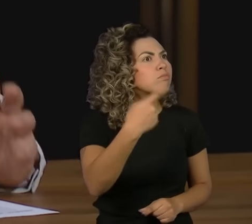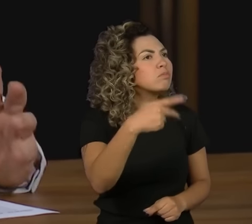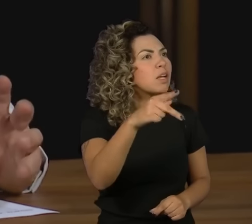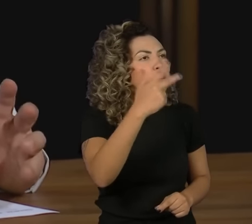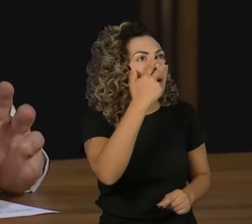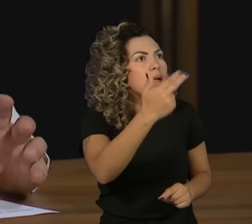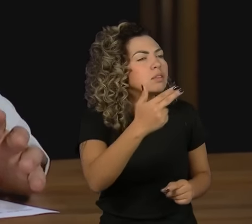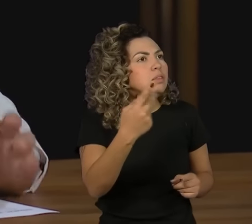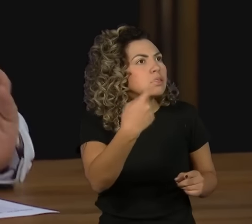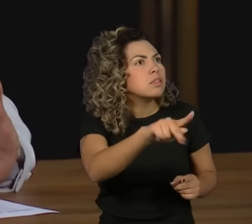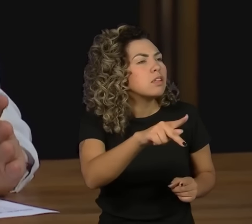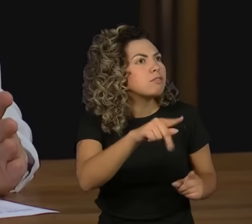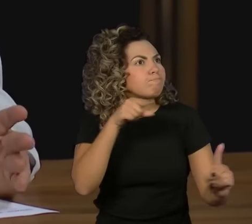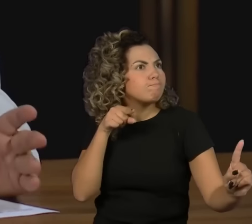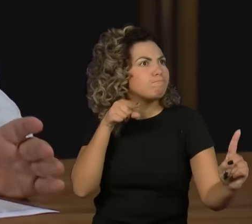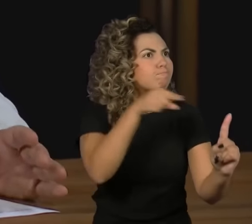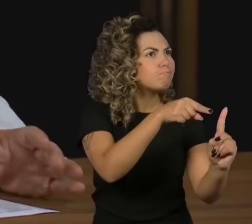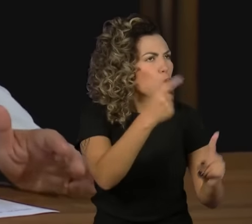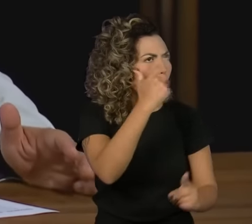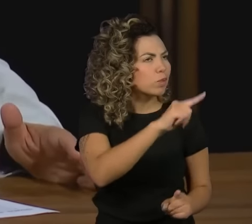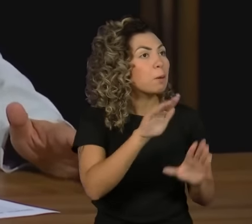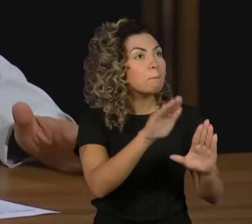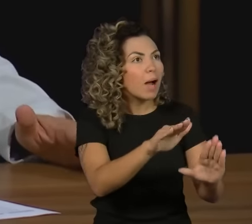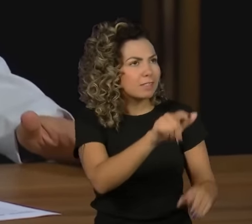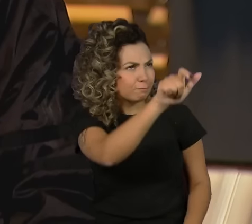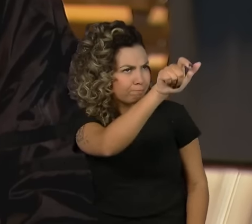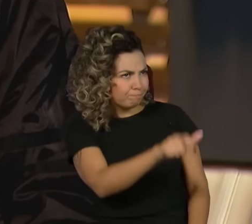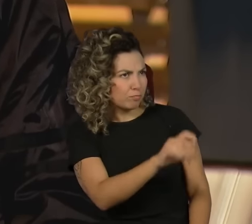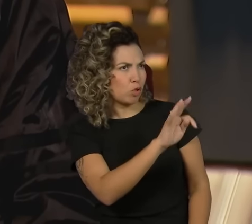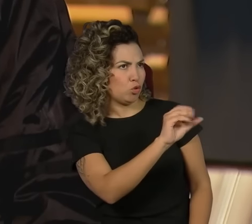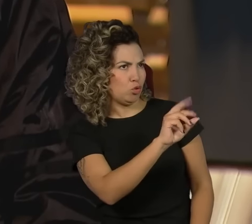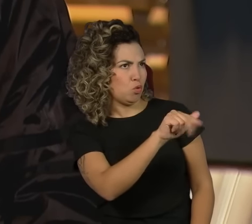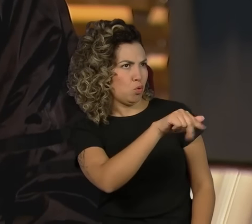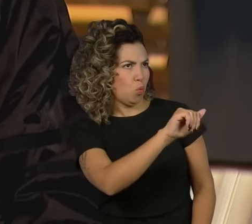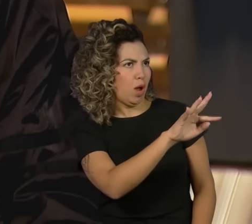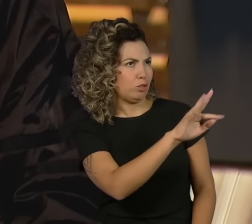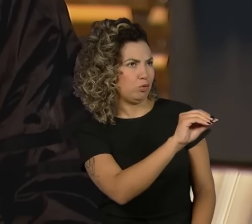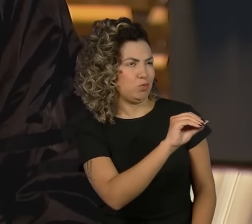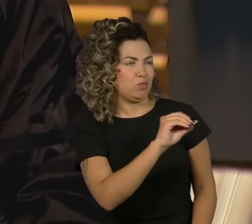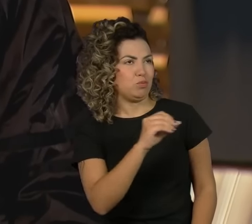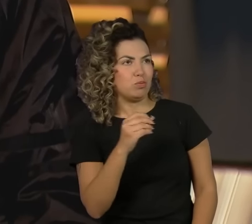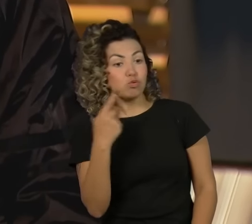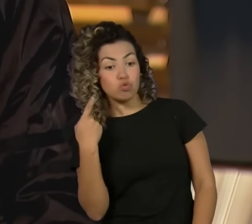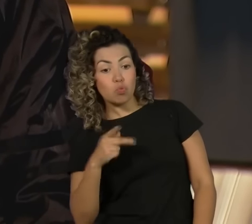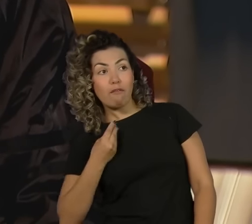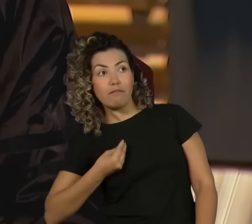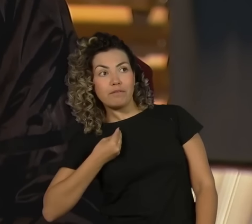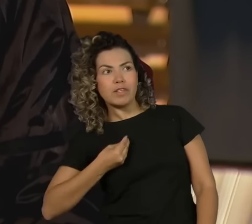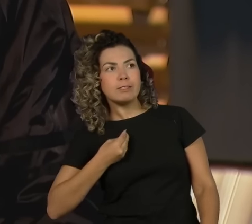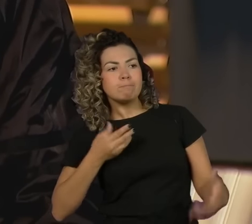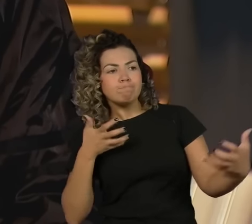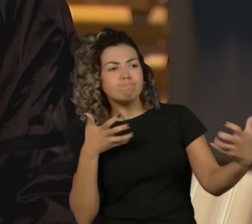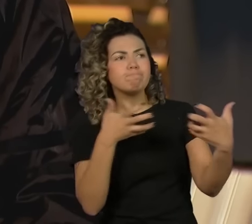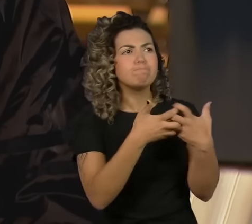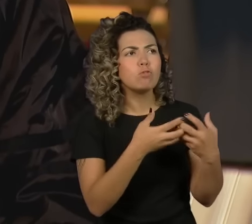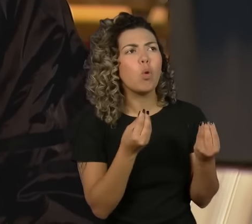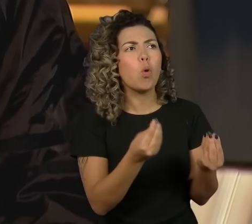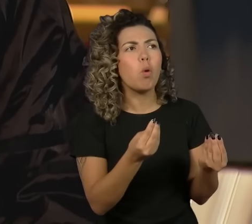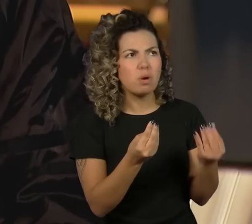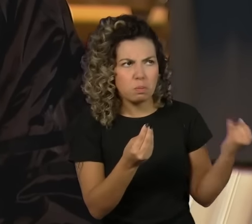a importância, então, dele na sua vida? Não, ele foi um grande poeta e, além de um grande